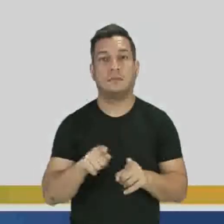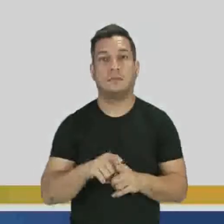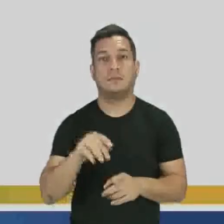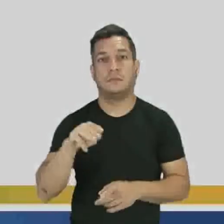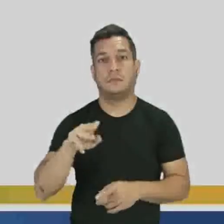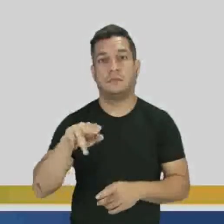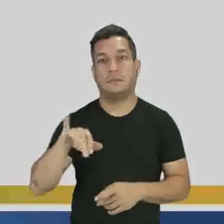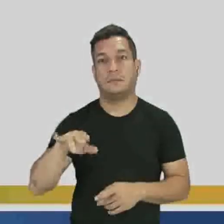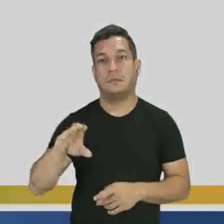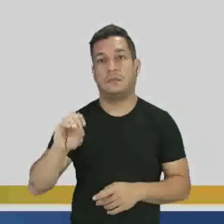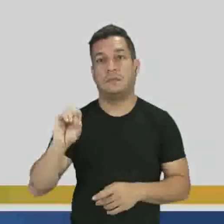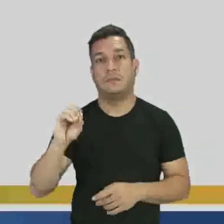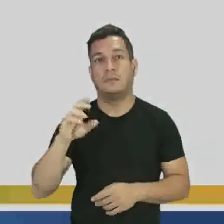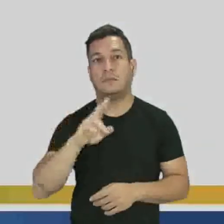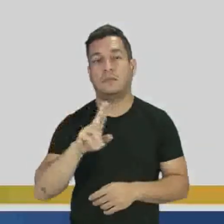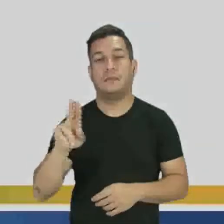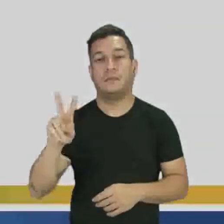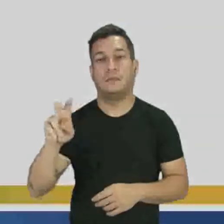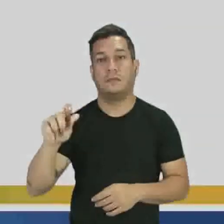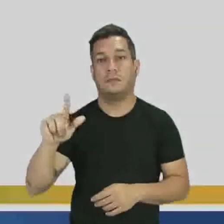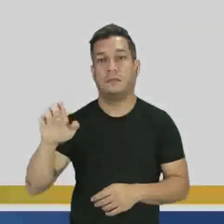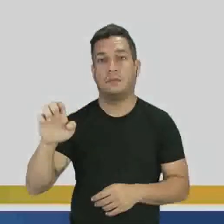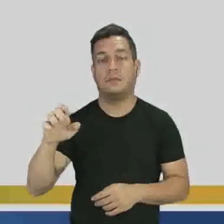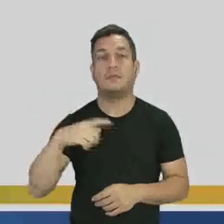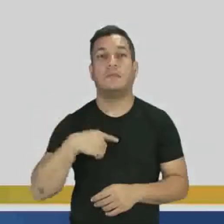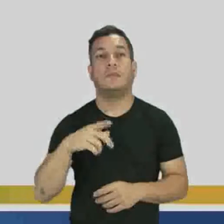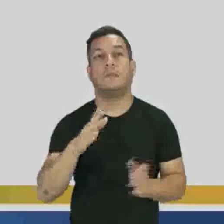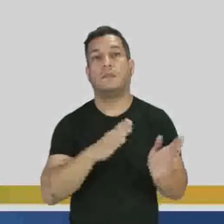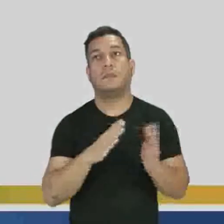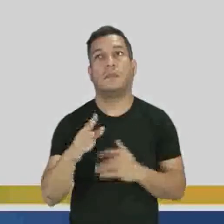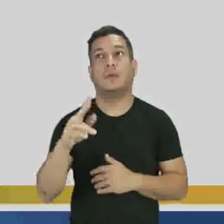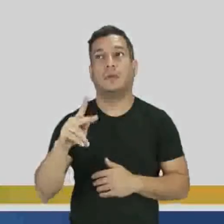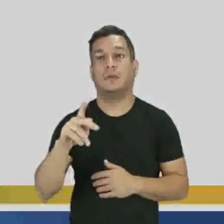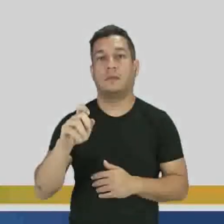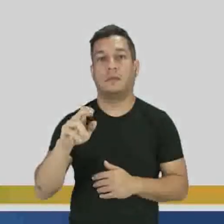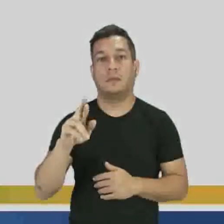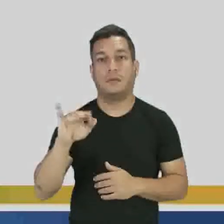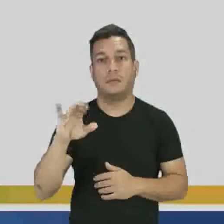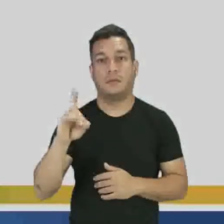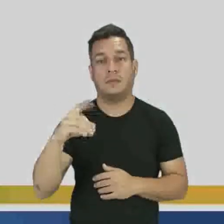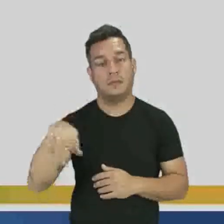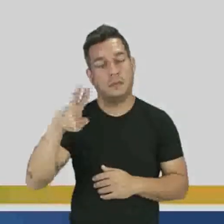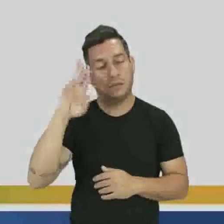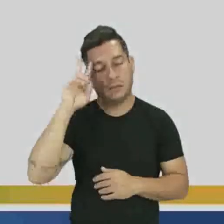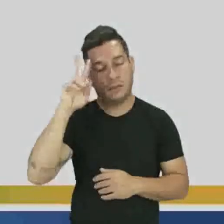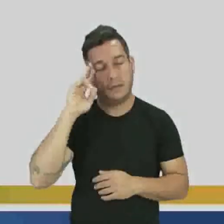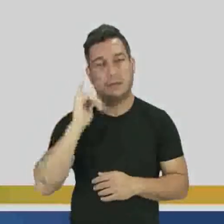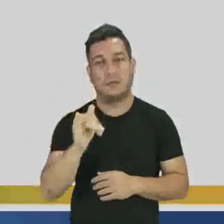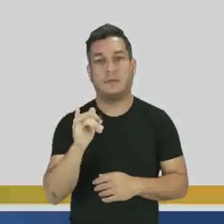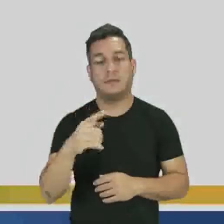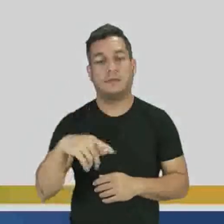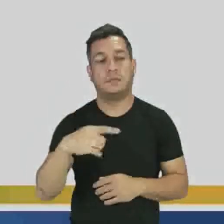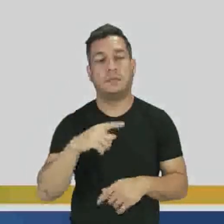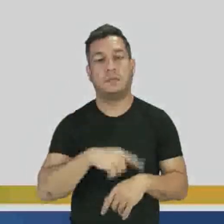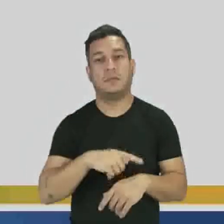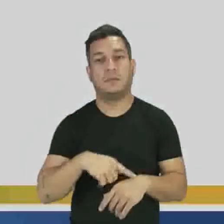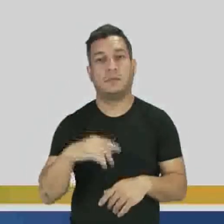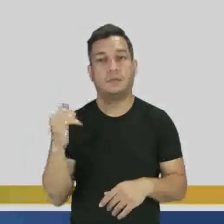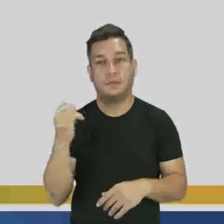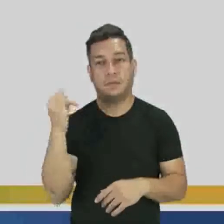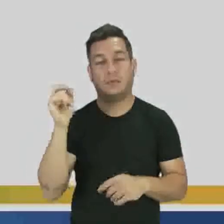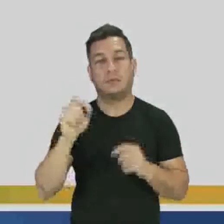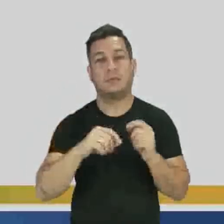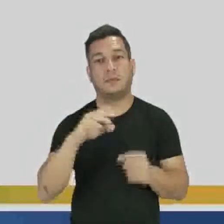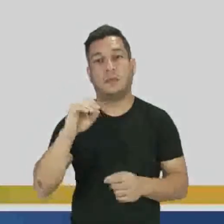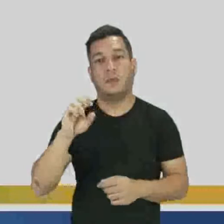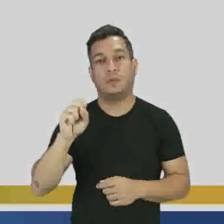ponto mínimo, chamado de vale. O que é o período? Lembra que eu falei para vocês que o período é o tempo necessário para